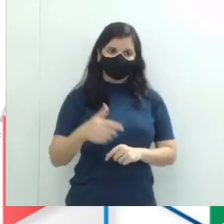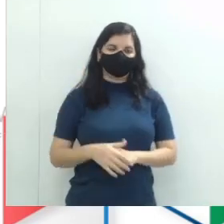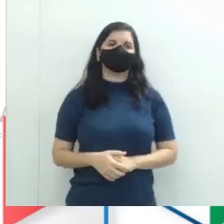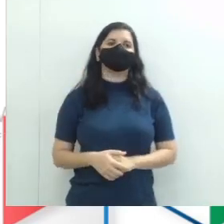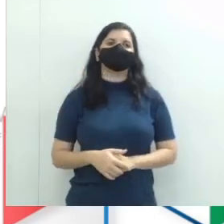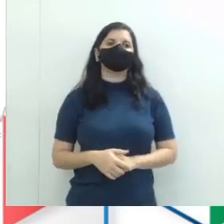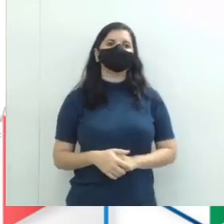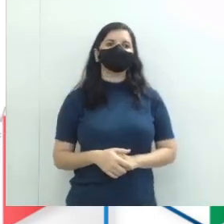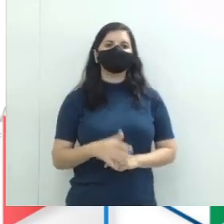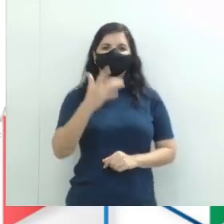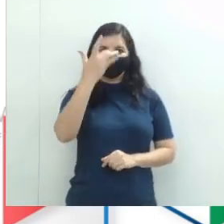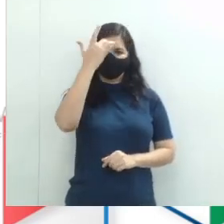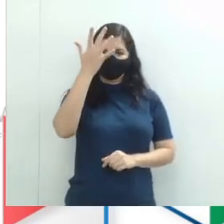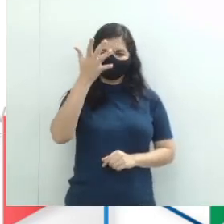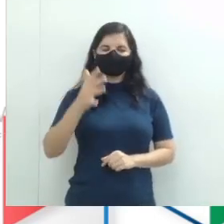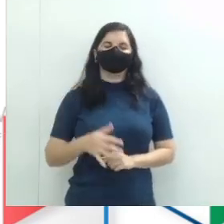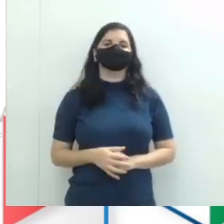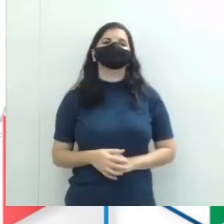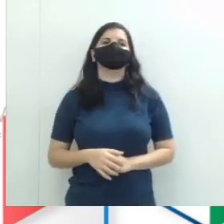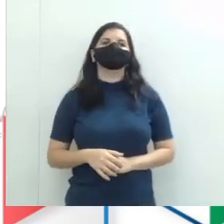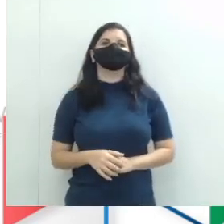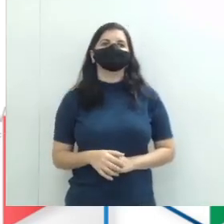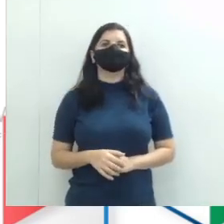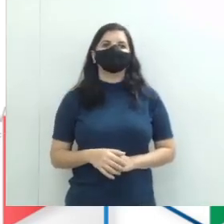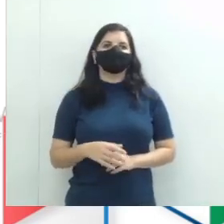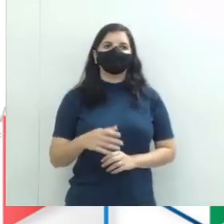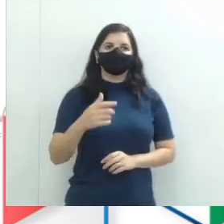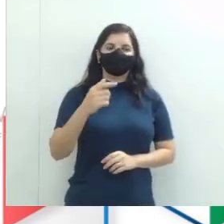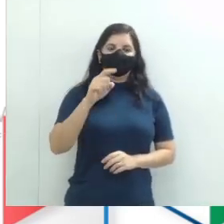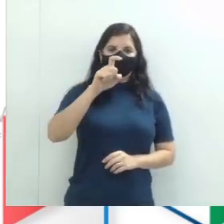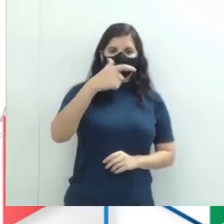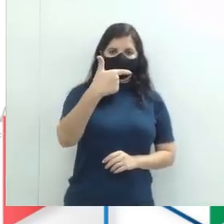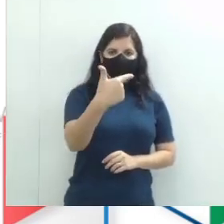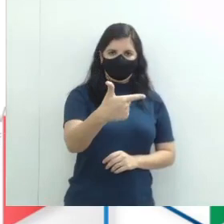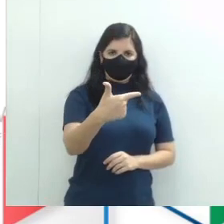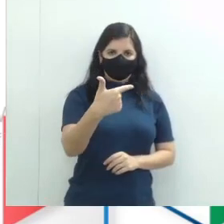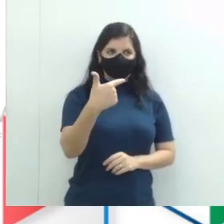Fácil, fácil, fácil de resolver. Vamos lá? Ó, preste atenção comigo.